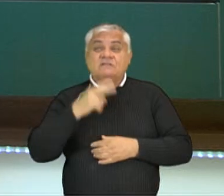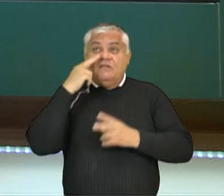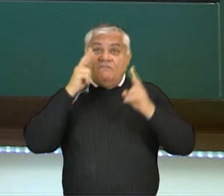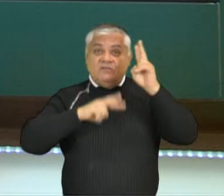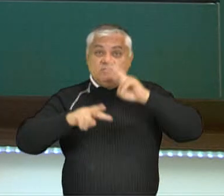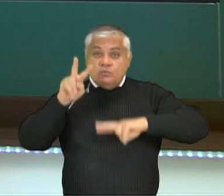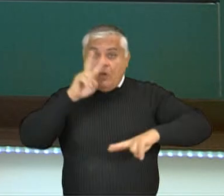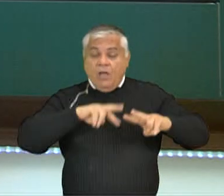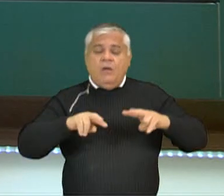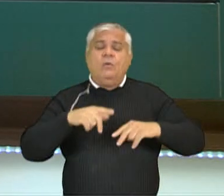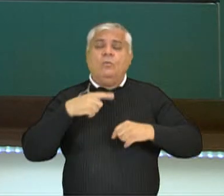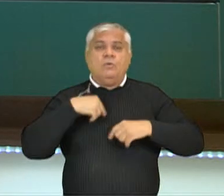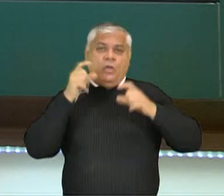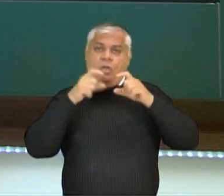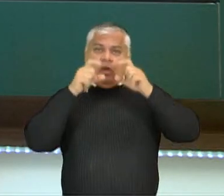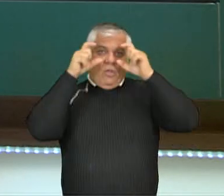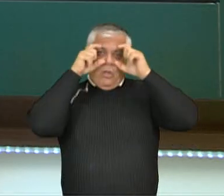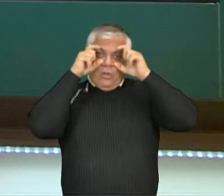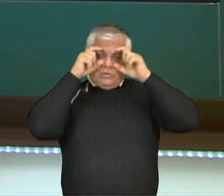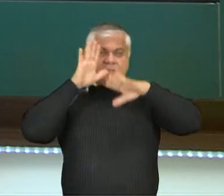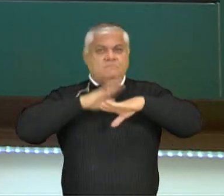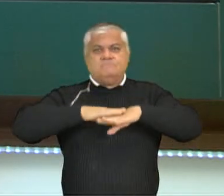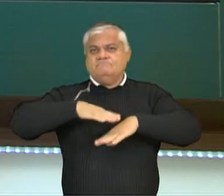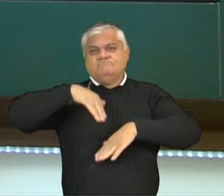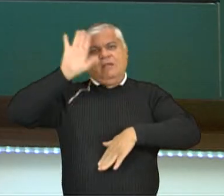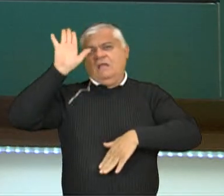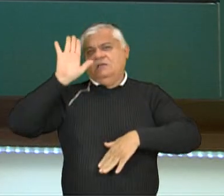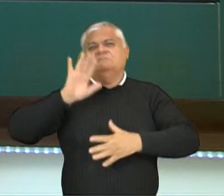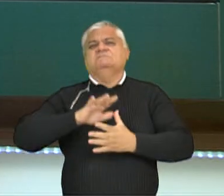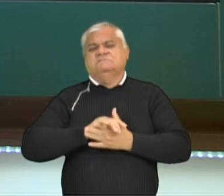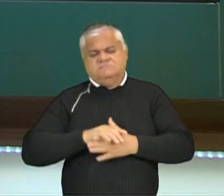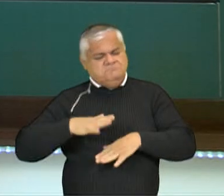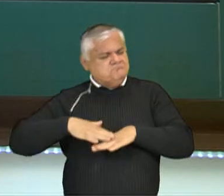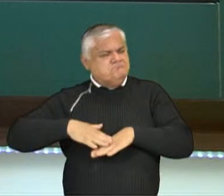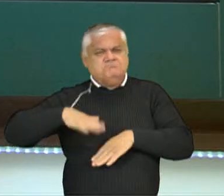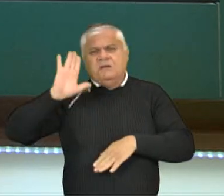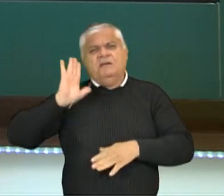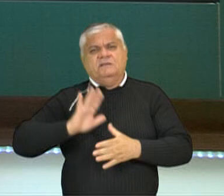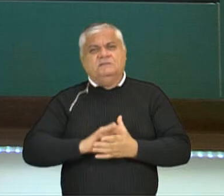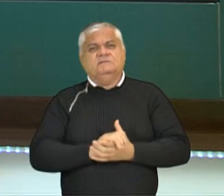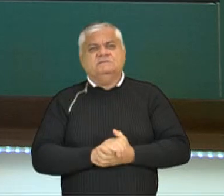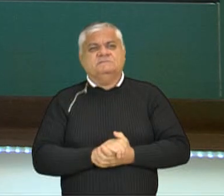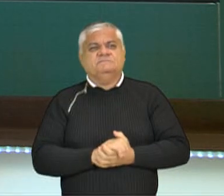que são pessoas que usam óculos, por exemplo, esse número vai subir muito mais.